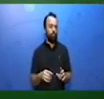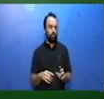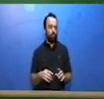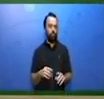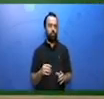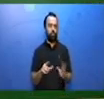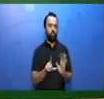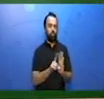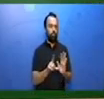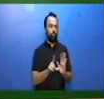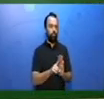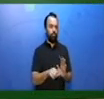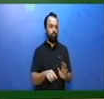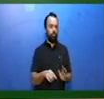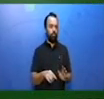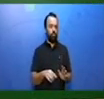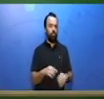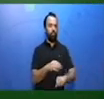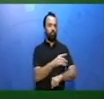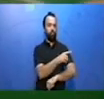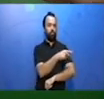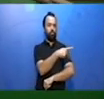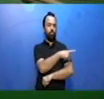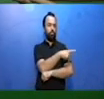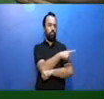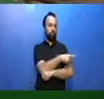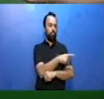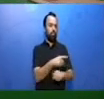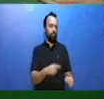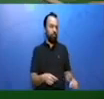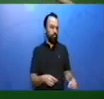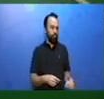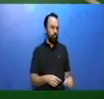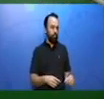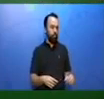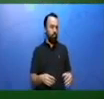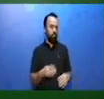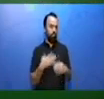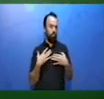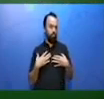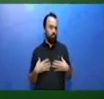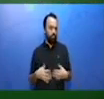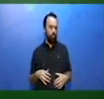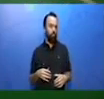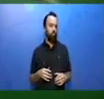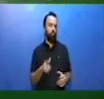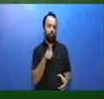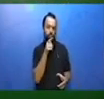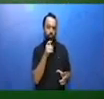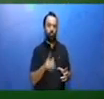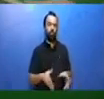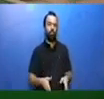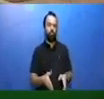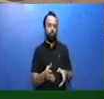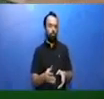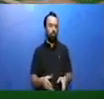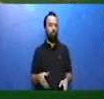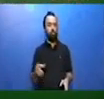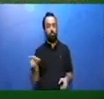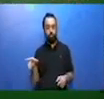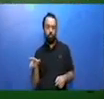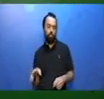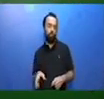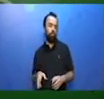luz elétrica. E no texto 2, o bairro tem casas feitas com restos de materiais de construção, tábuas